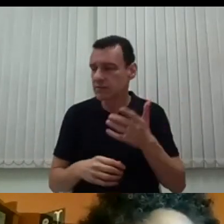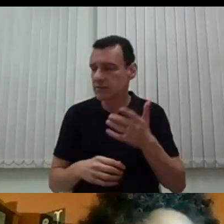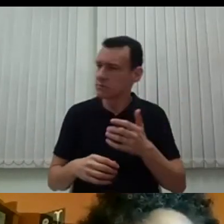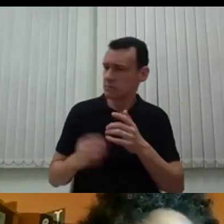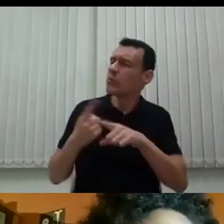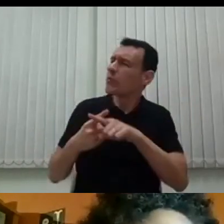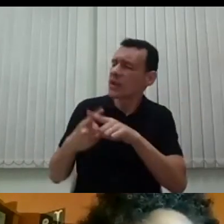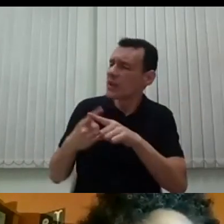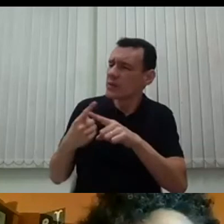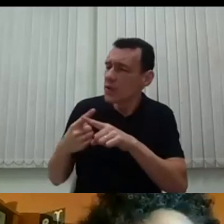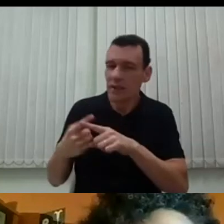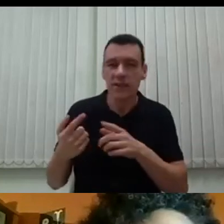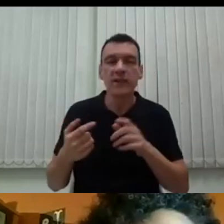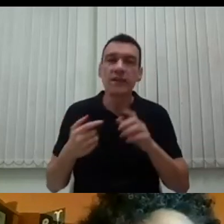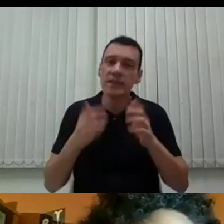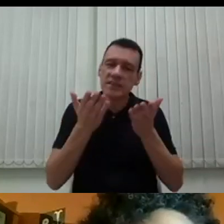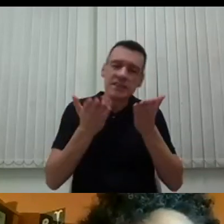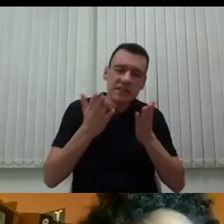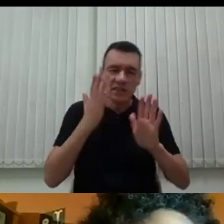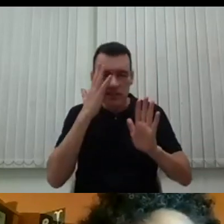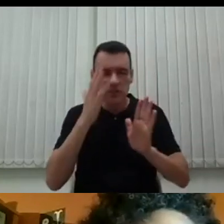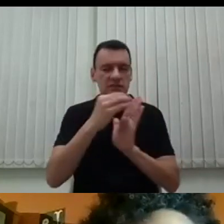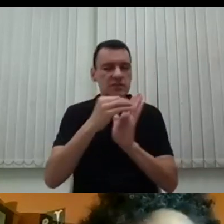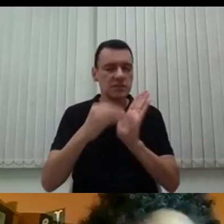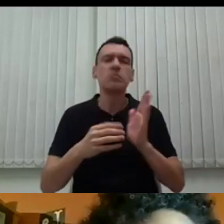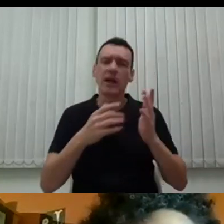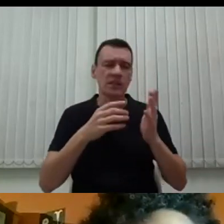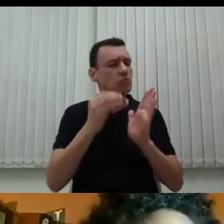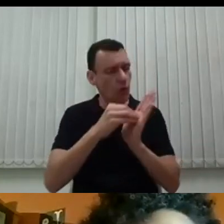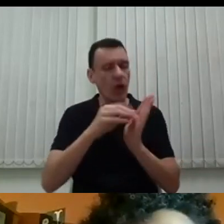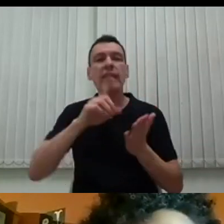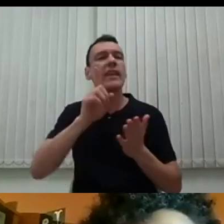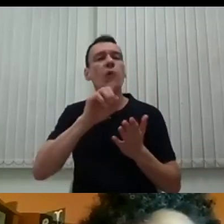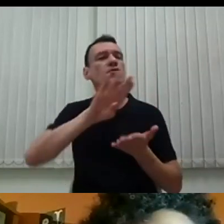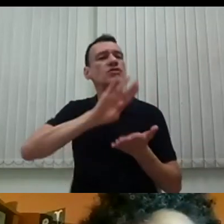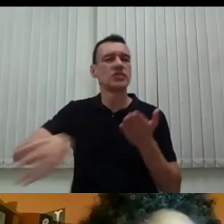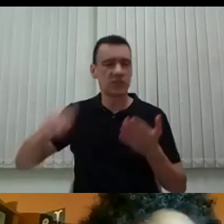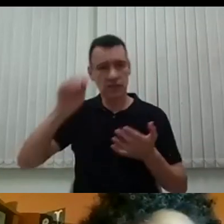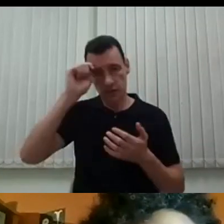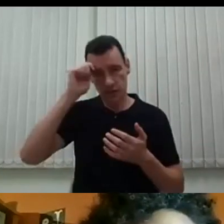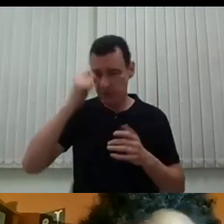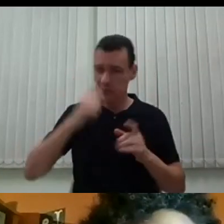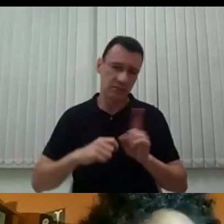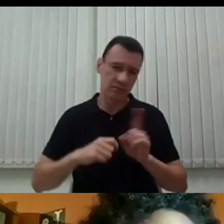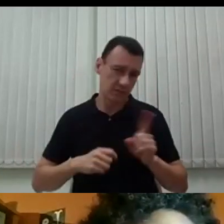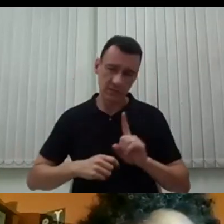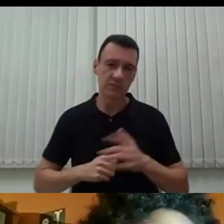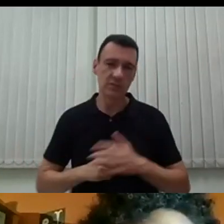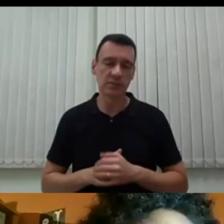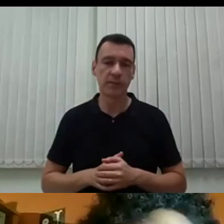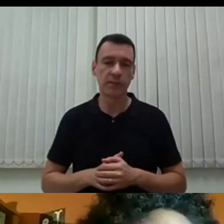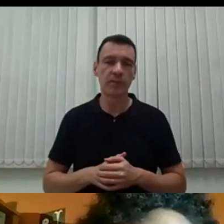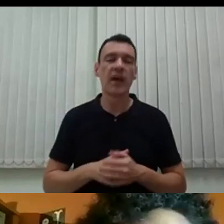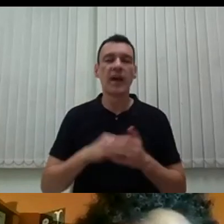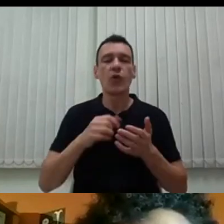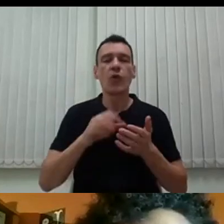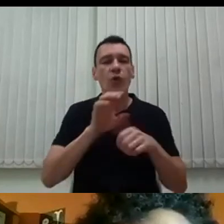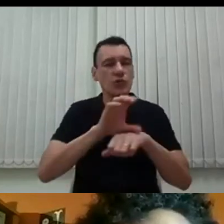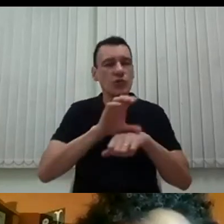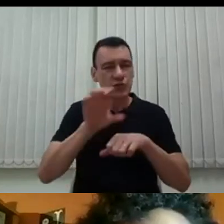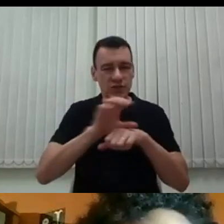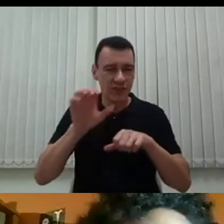formação nos currículos de biblioteconomia, que estão passando até por uma reformulação. Em muitos